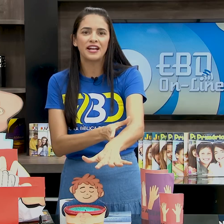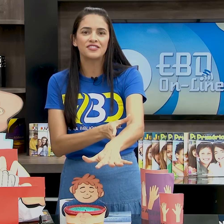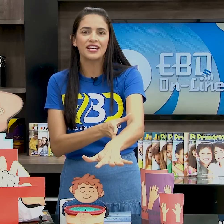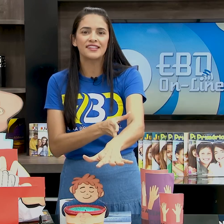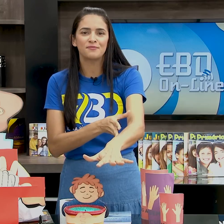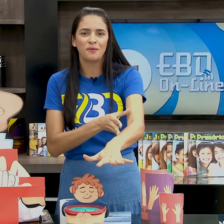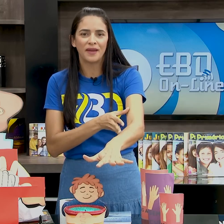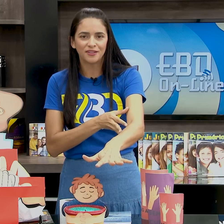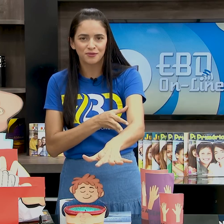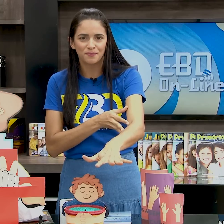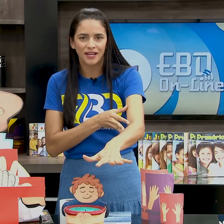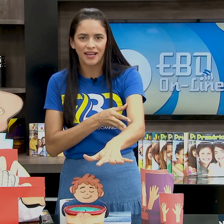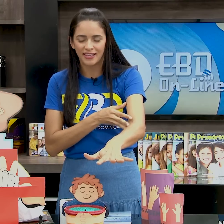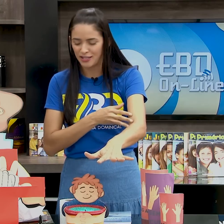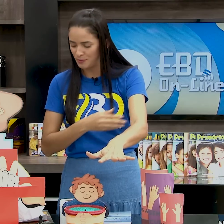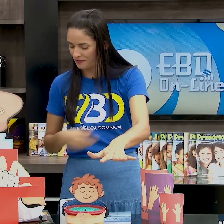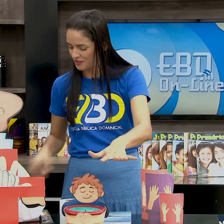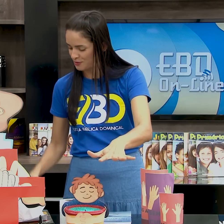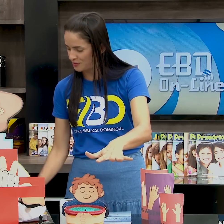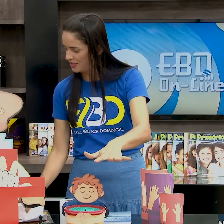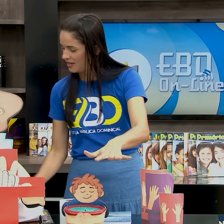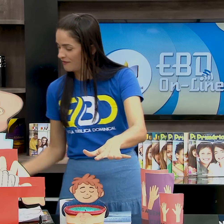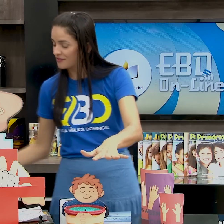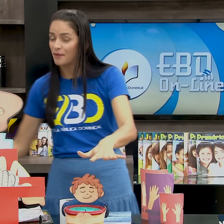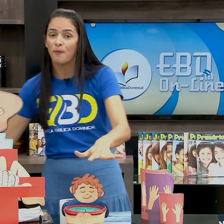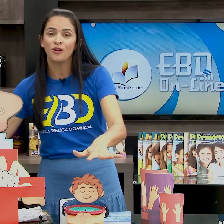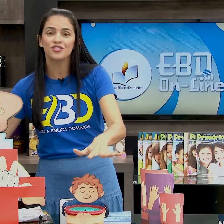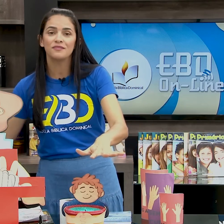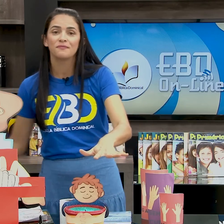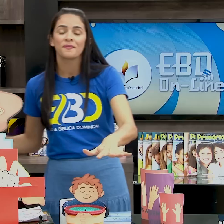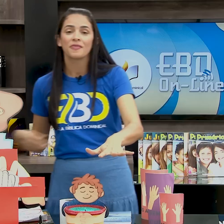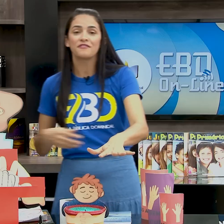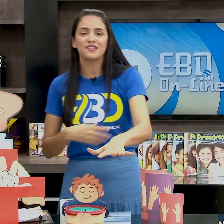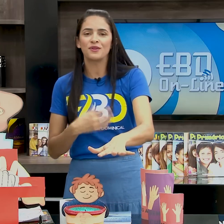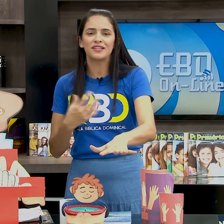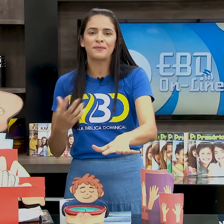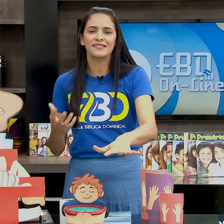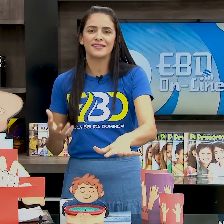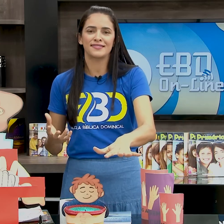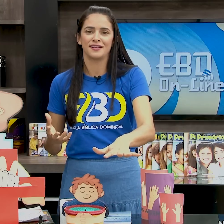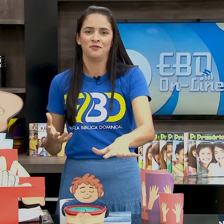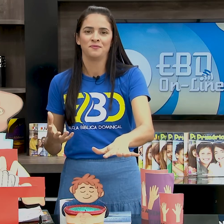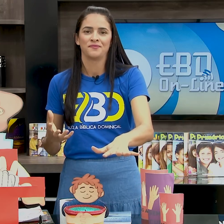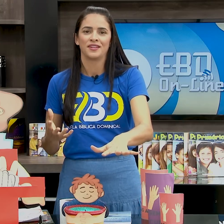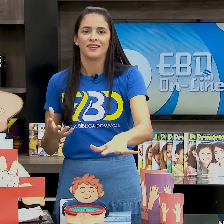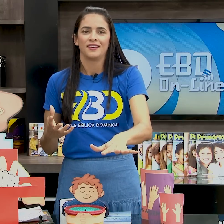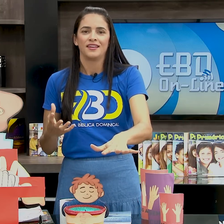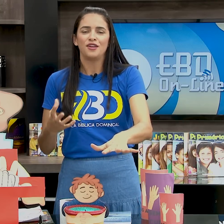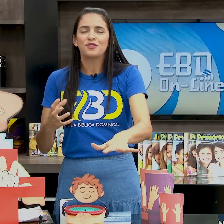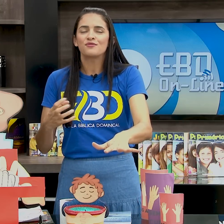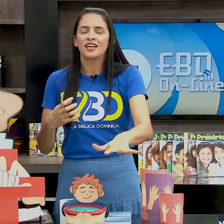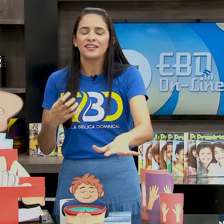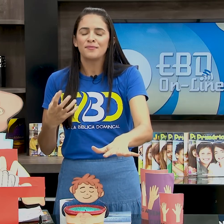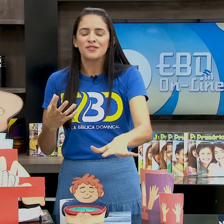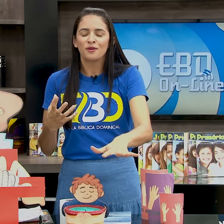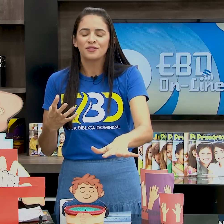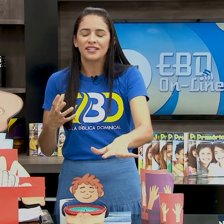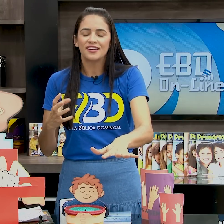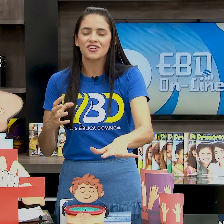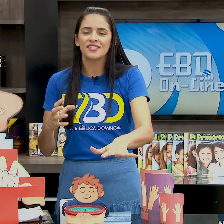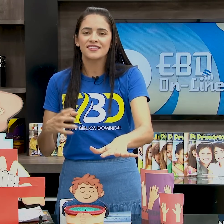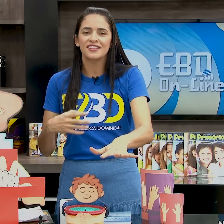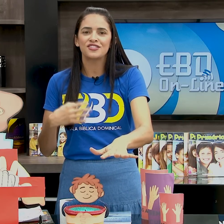sentir algo diferente aí nesse momento é querido professor você pode fazer uma dramatização e eu tenho certeza